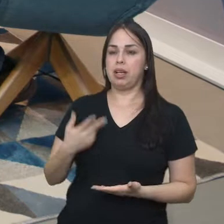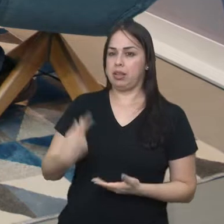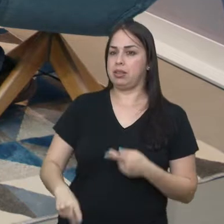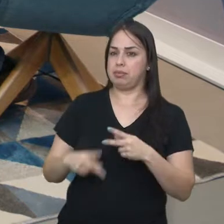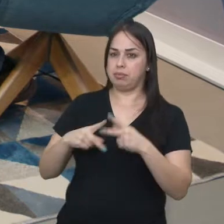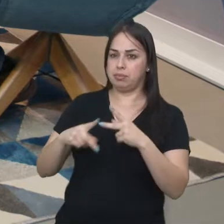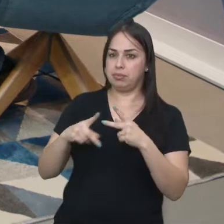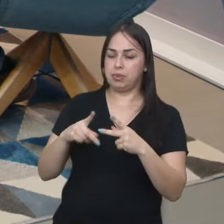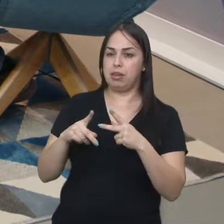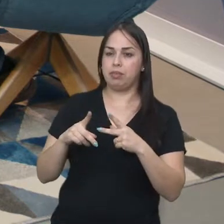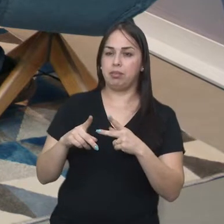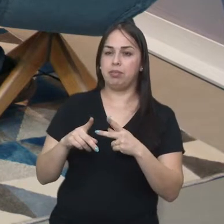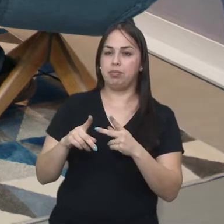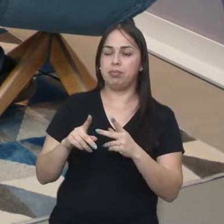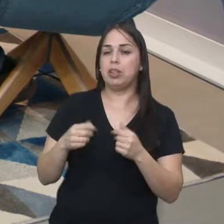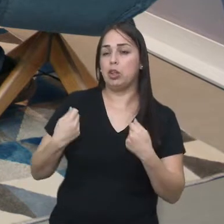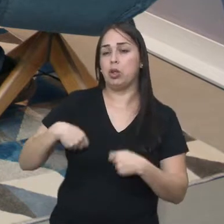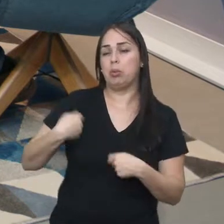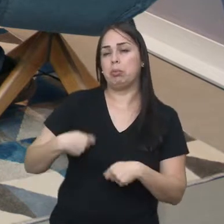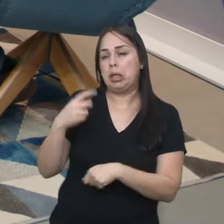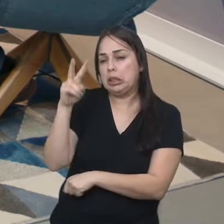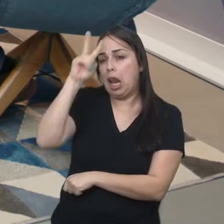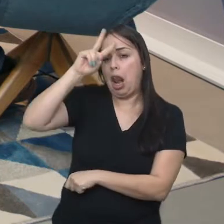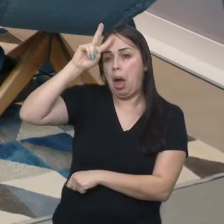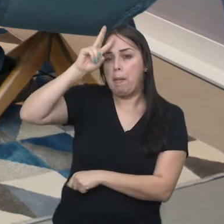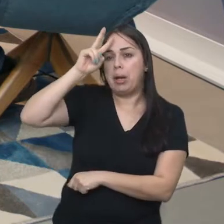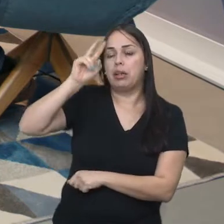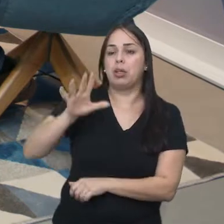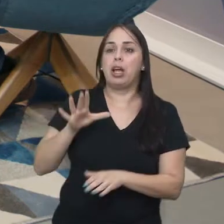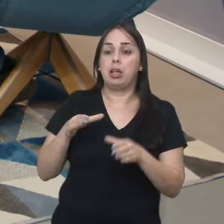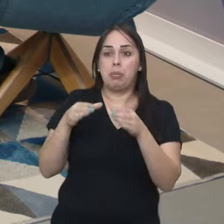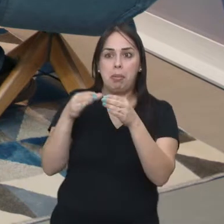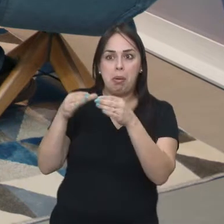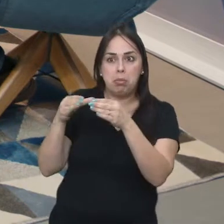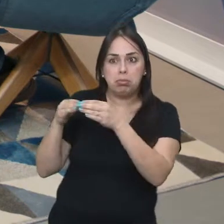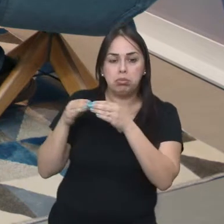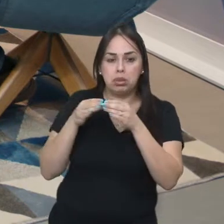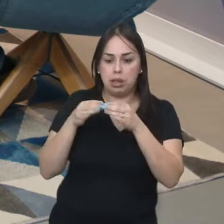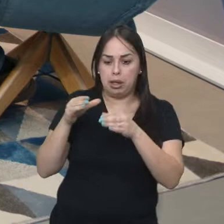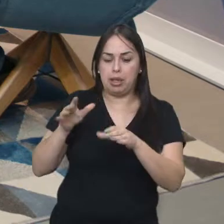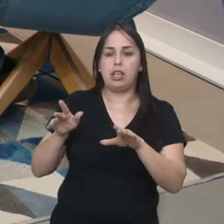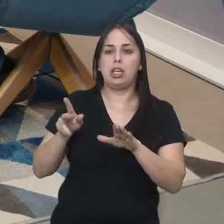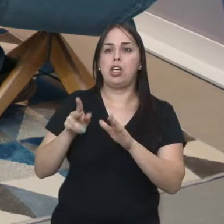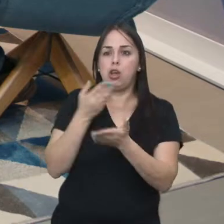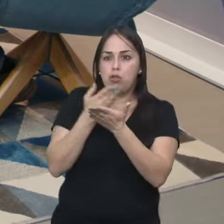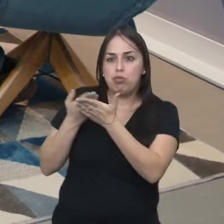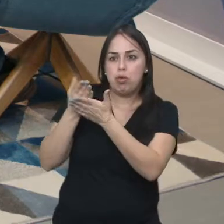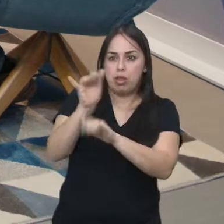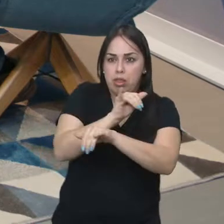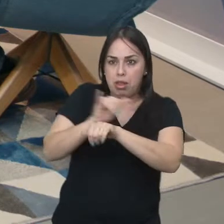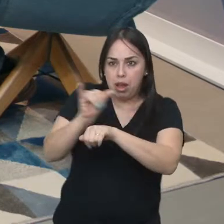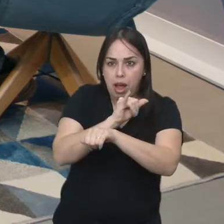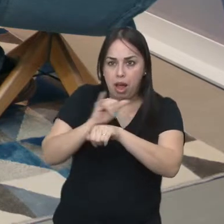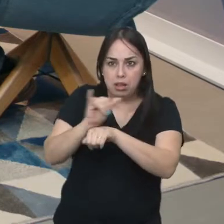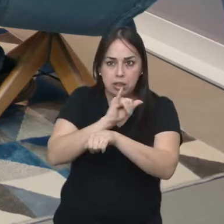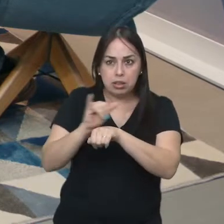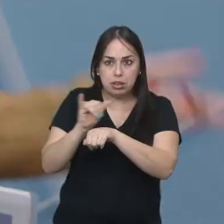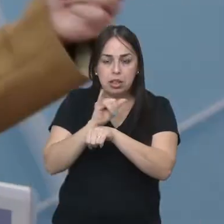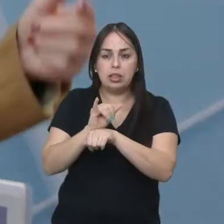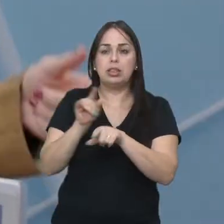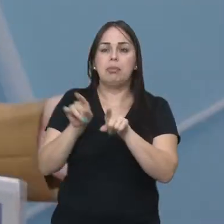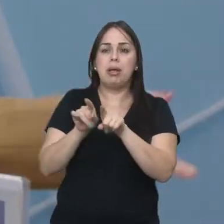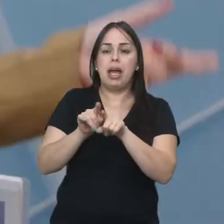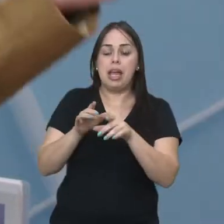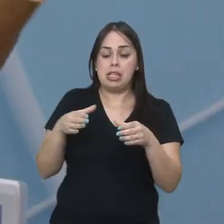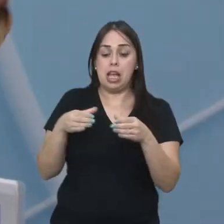São José também, vale reforçar, tem equipes de estratégia da saúde da família, não é mesmo? E essas equipes também